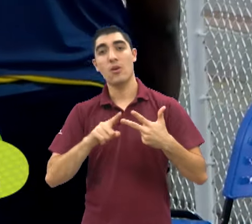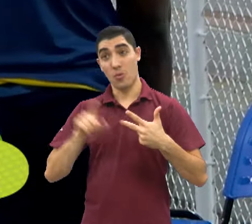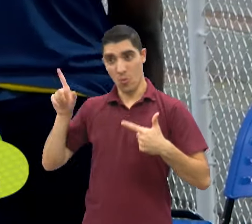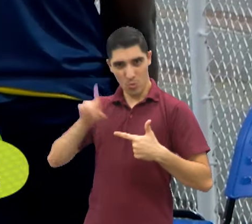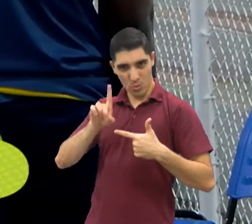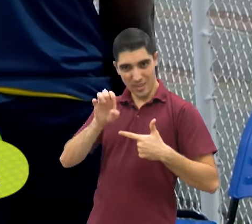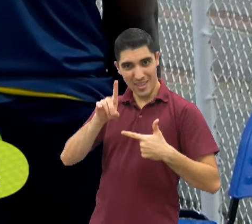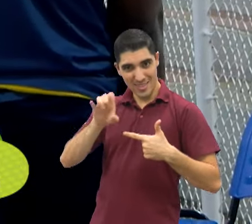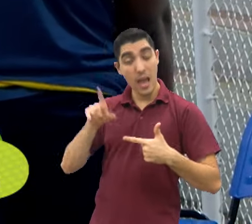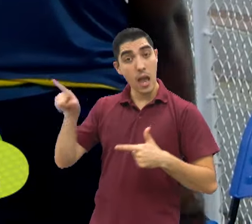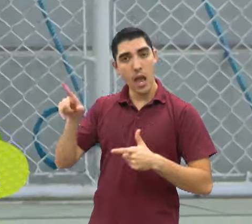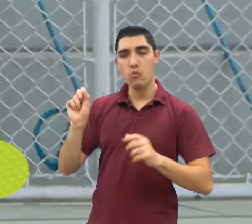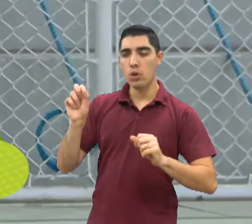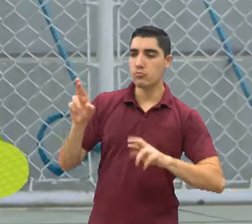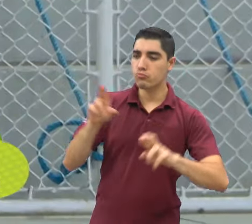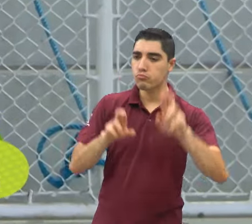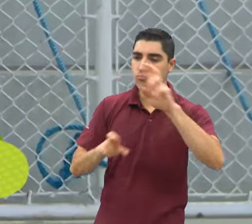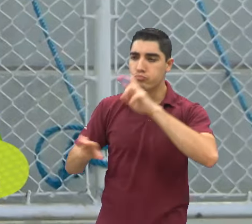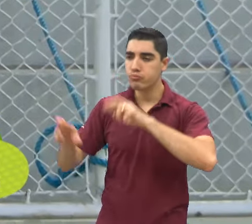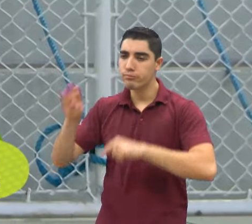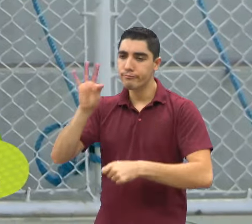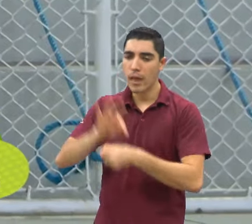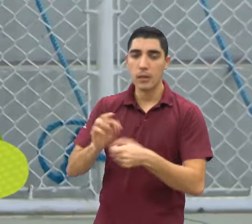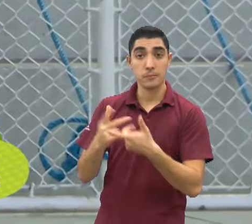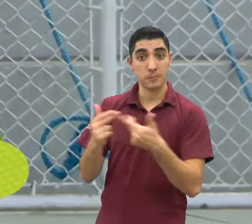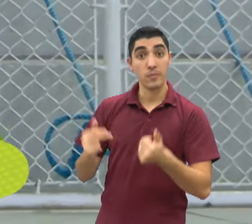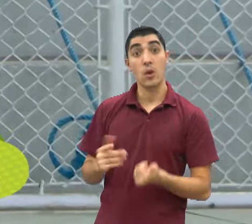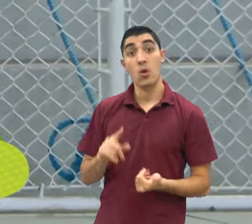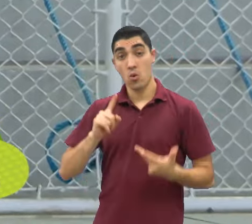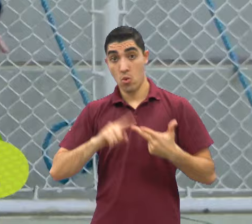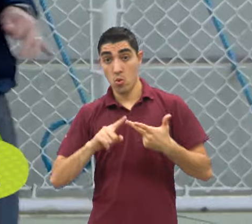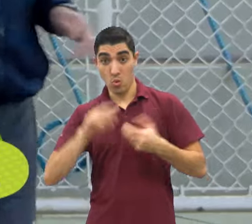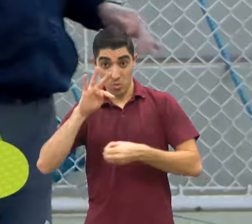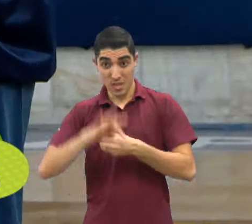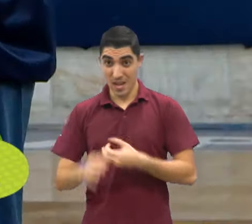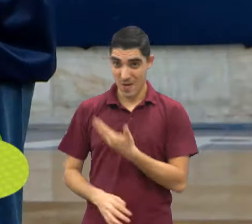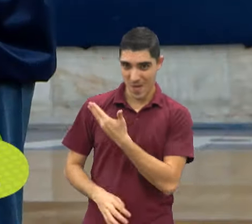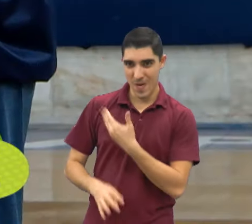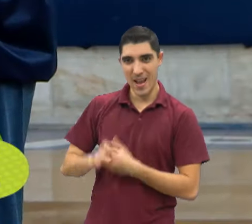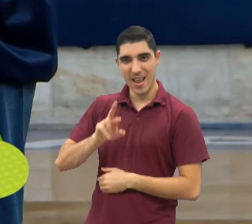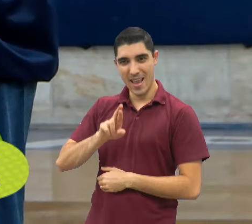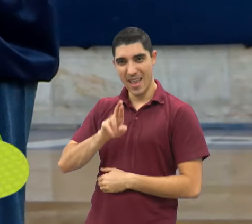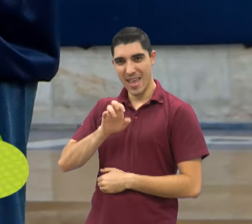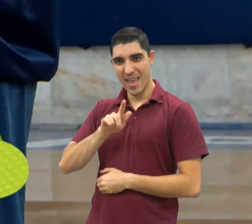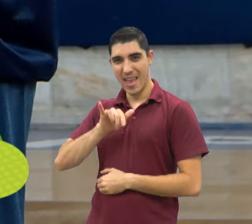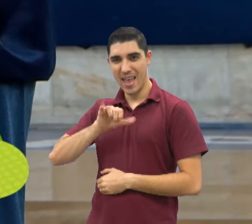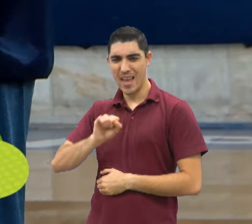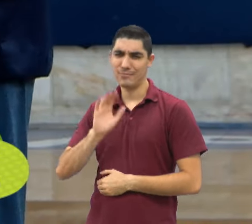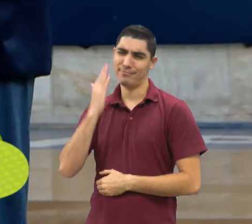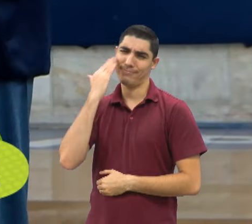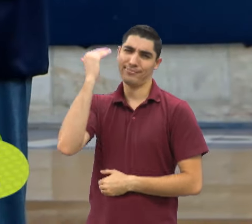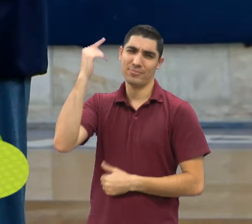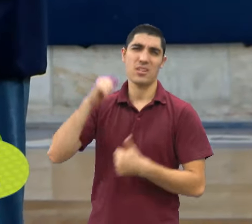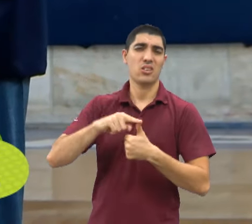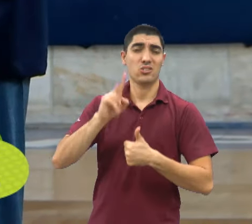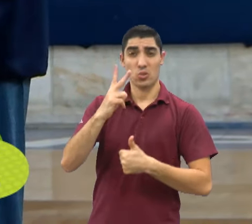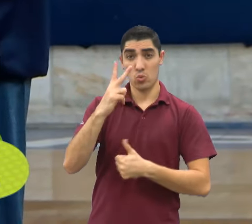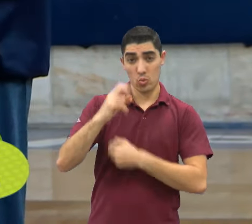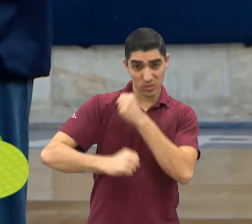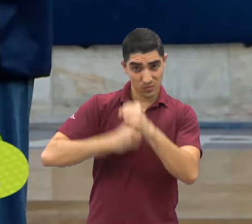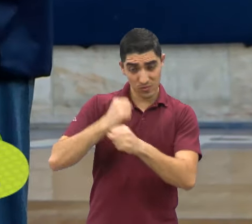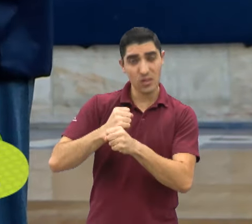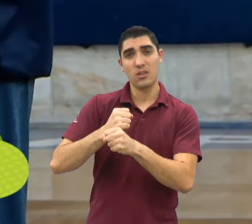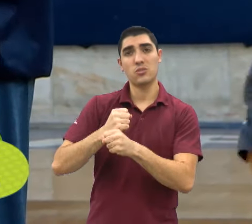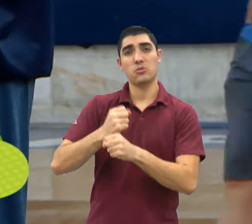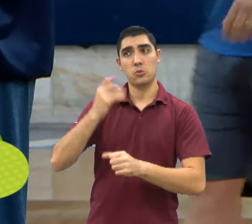supervisor técnico da equipe. Regis Marrelli dispensa apresentações. Bicampeão estadual pelo São José, chega